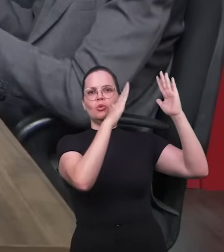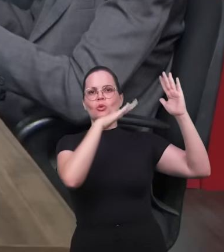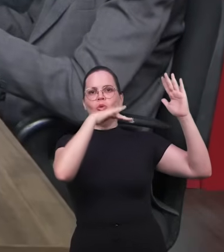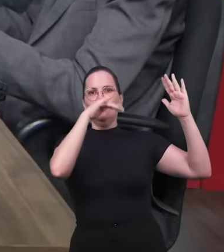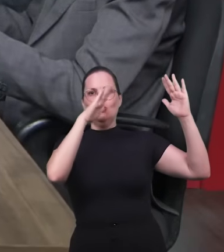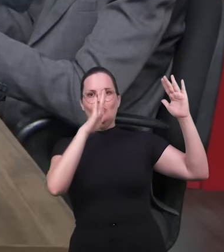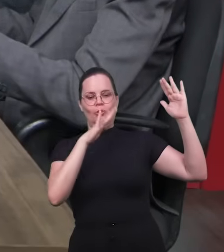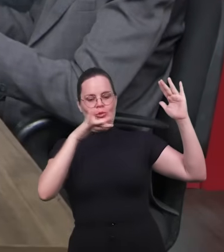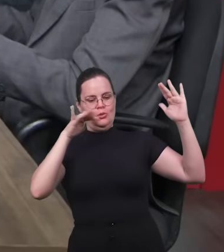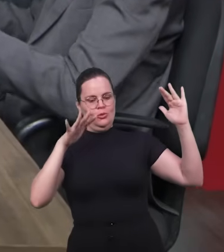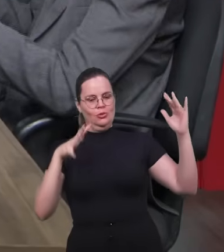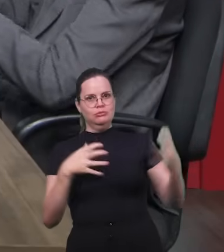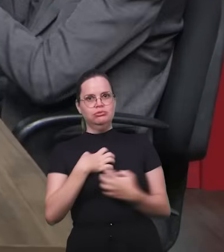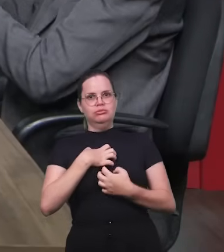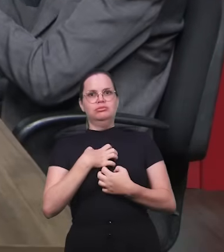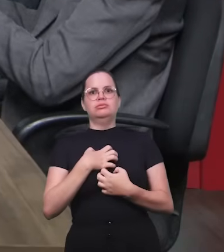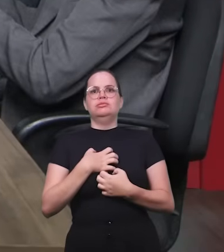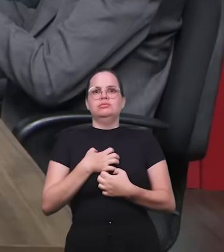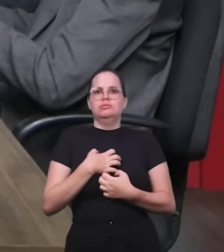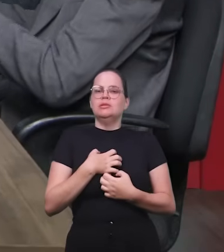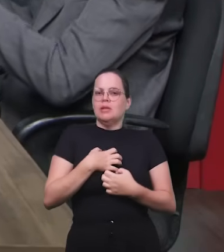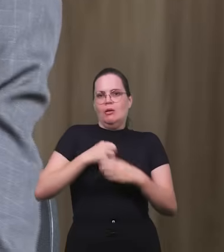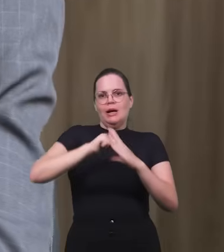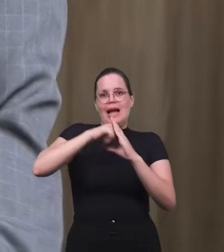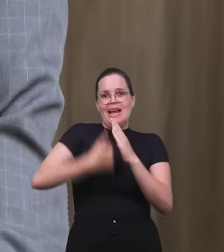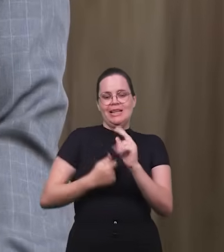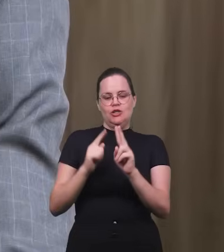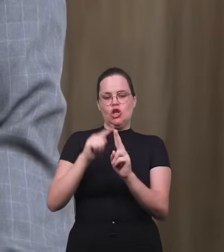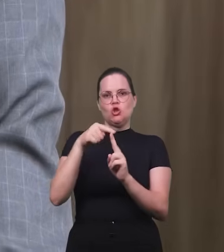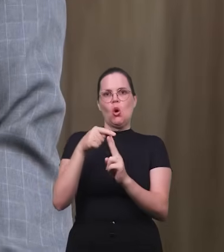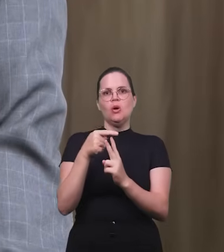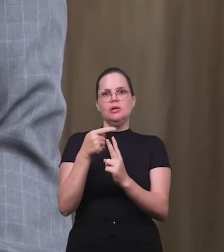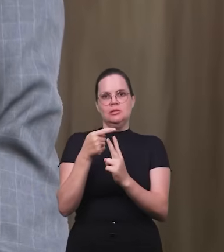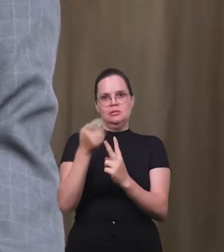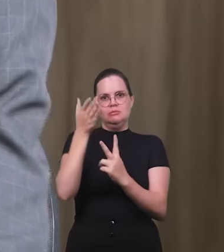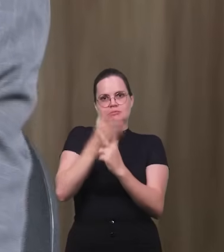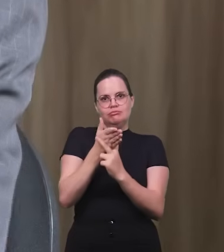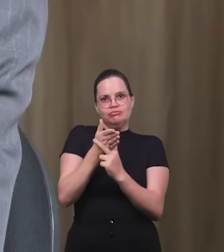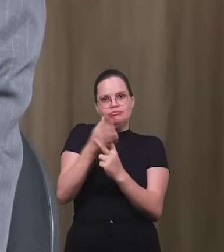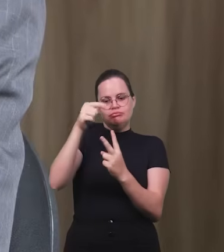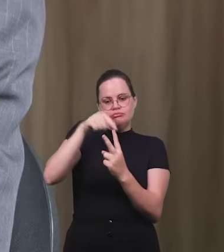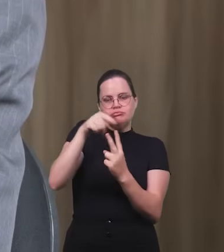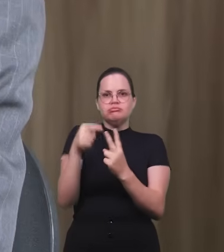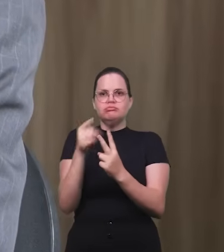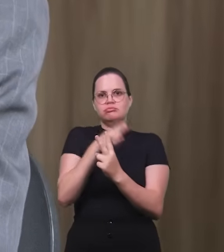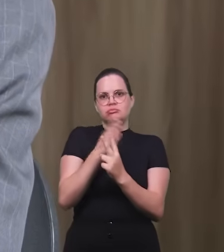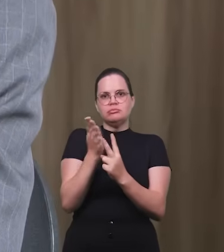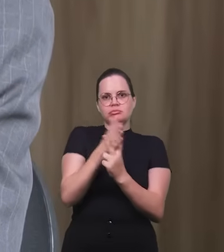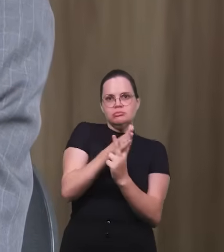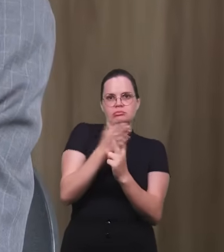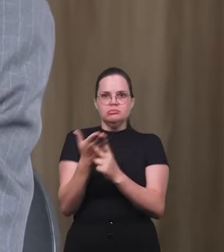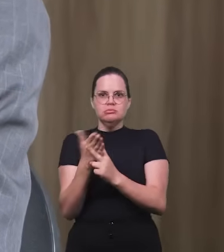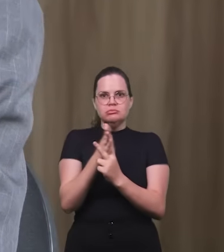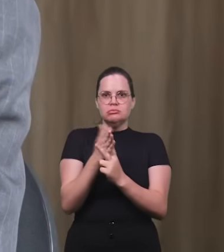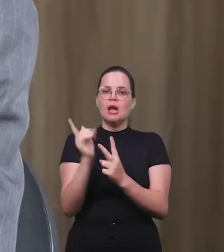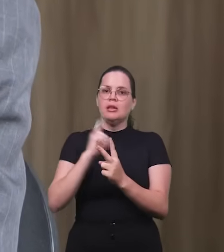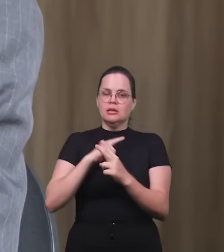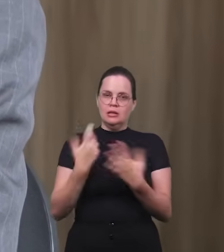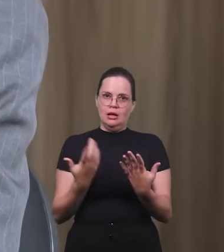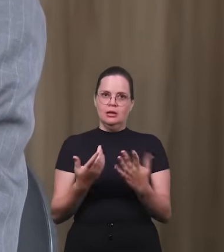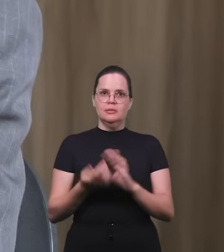tem essa característica. Ao mesmo tempo que ela é onda, ela também é uma partícula. Nós também chamamos de